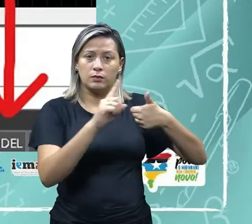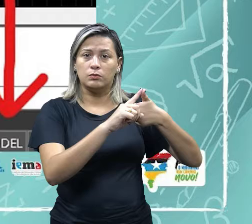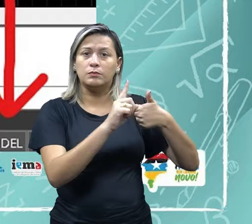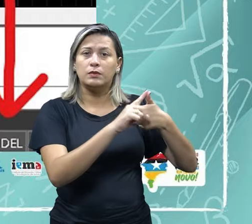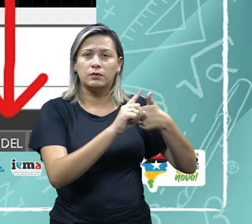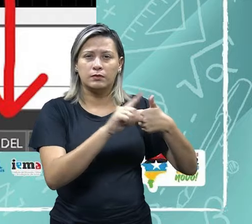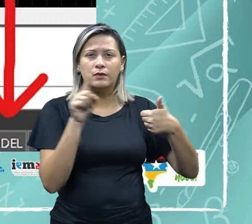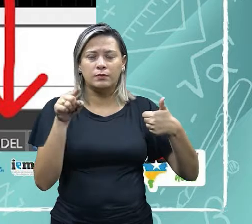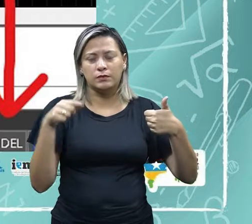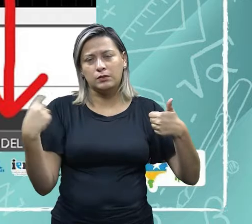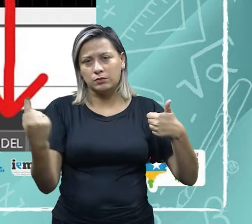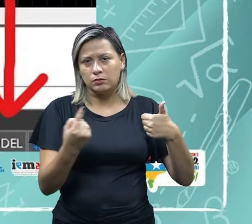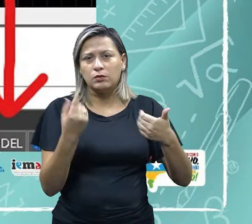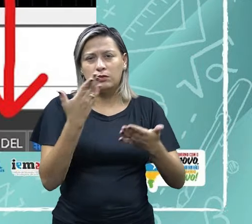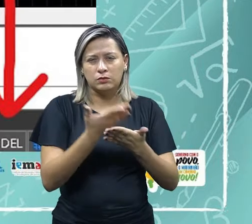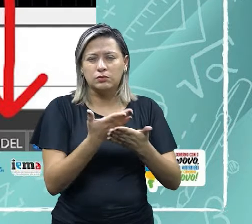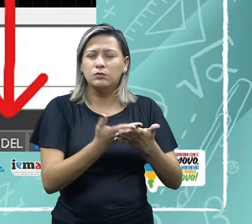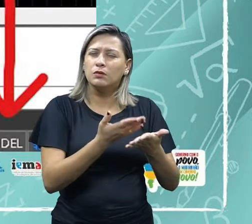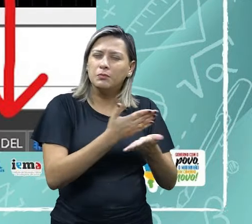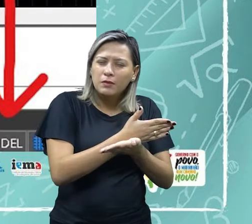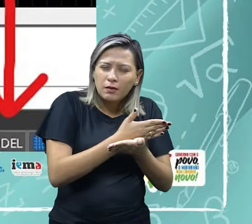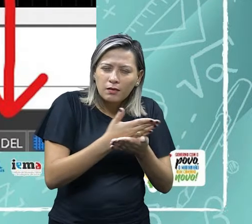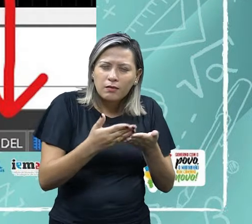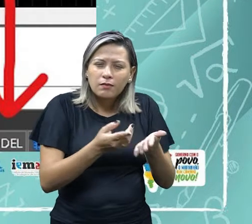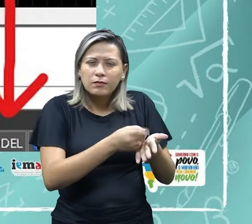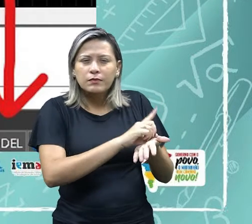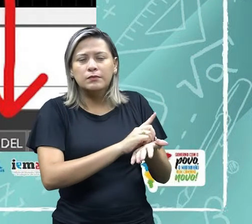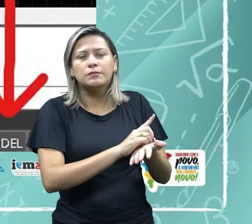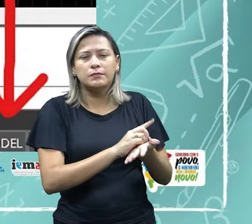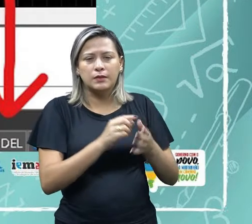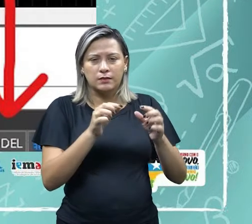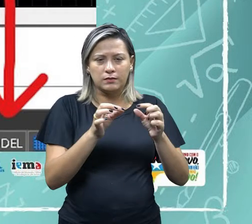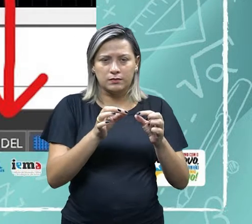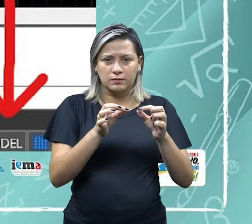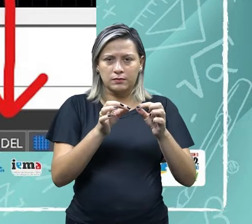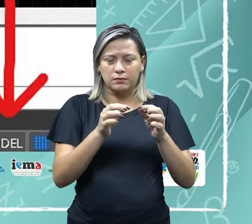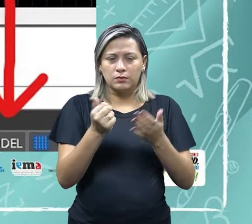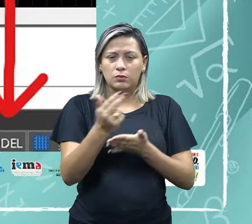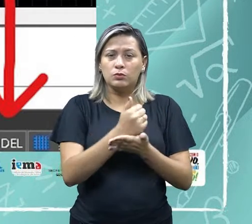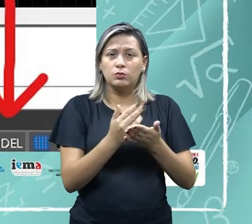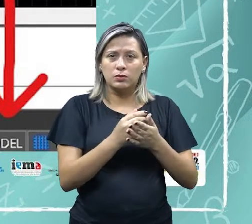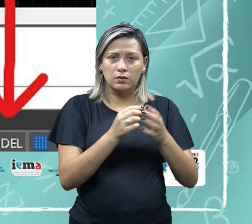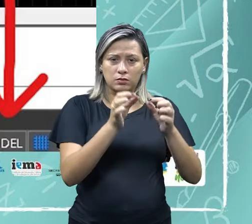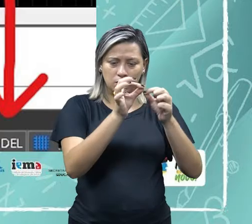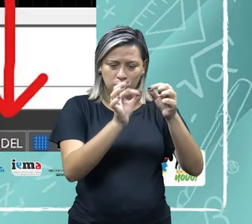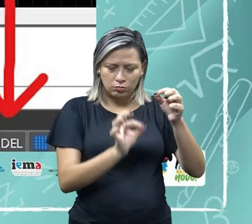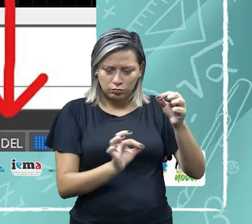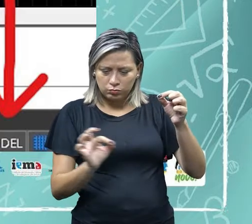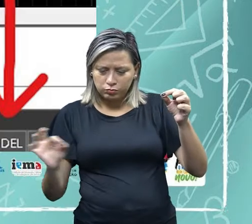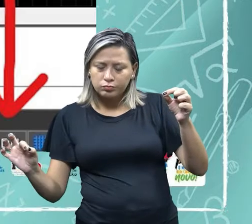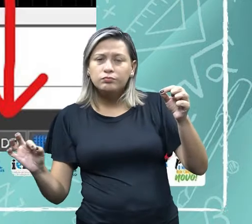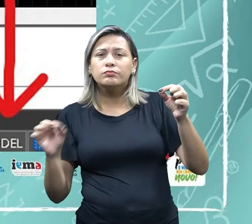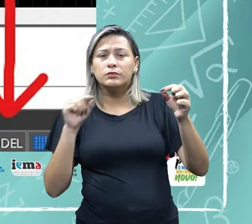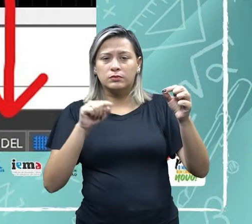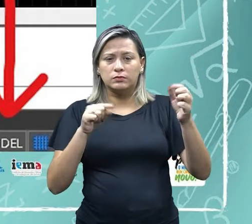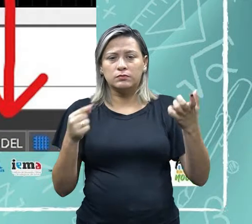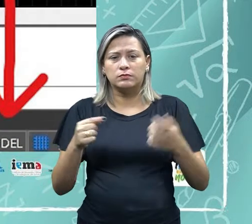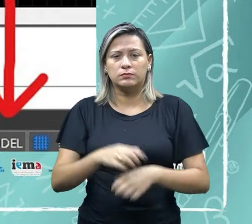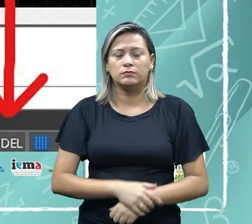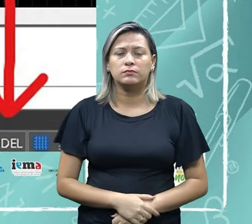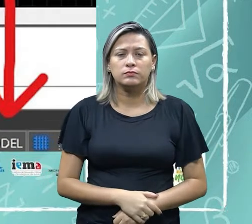número 1 é aquilo que a gente viu lá no início, tá? O nosso plano cartesiano, nada mais além disso,